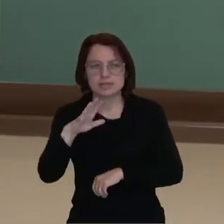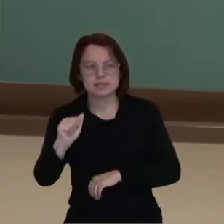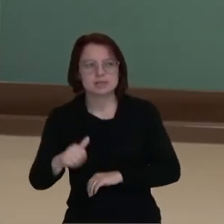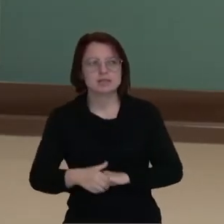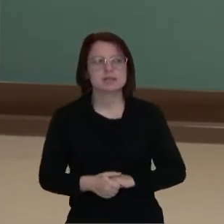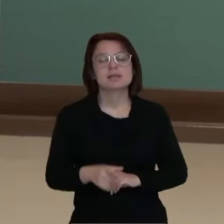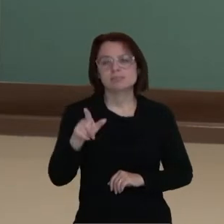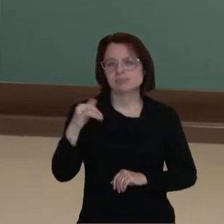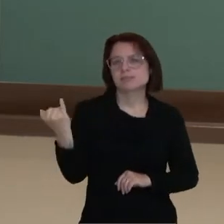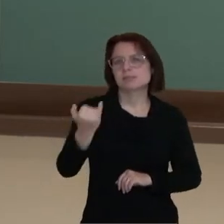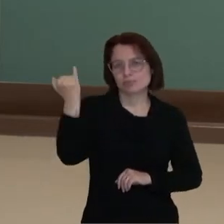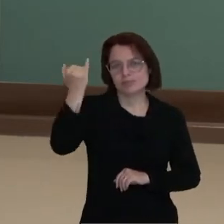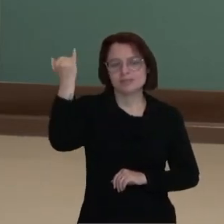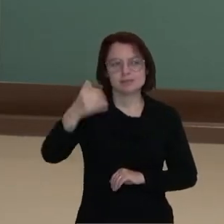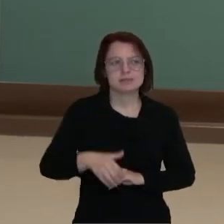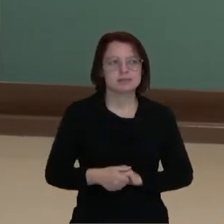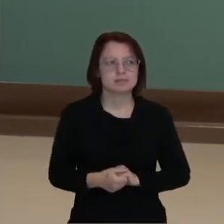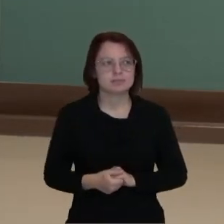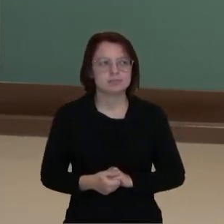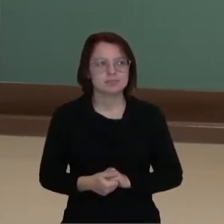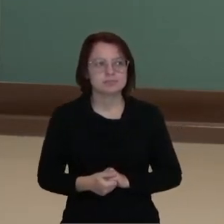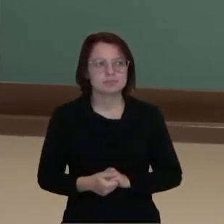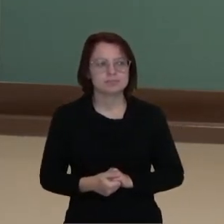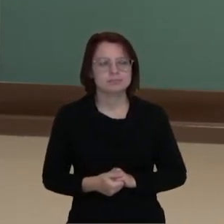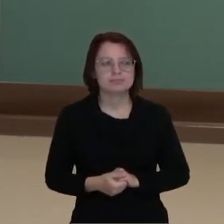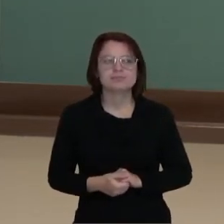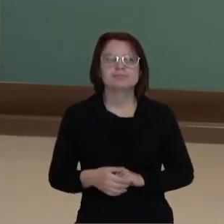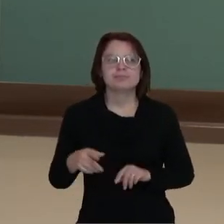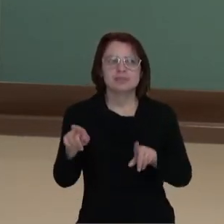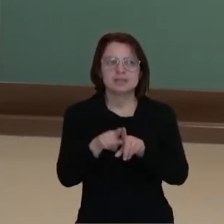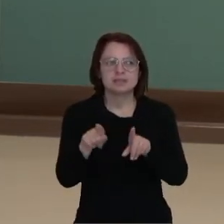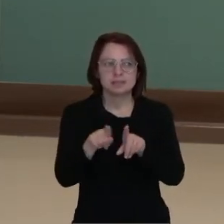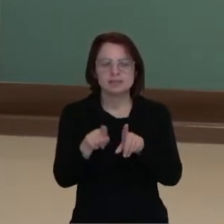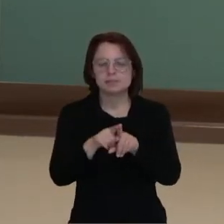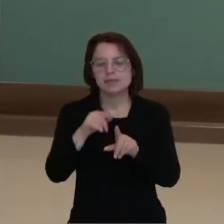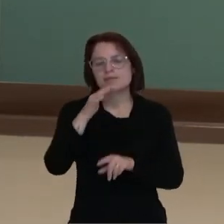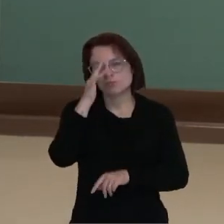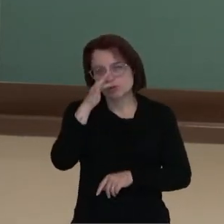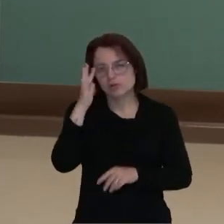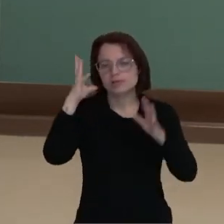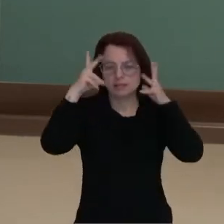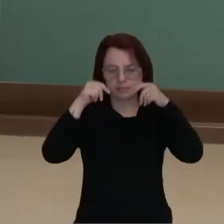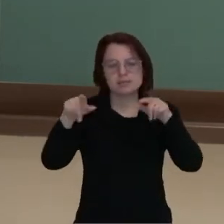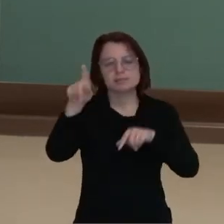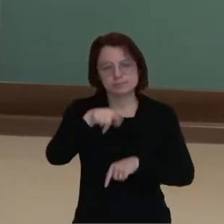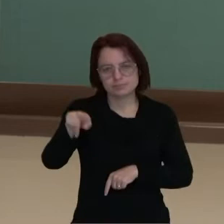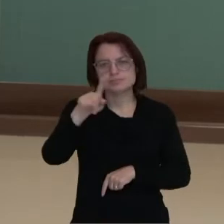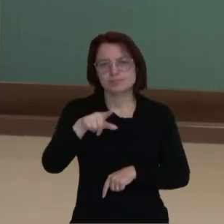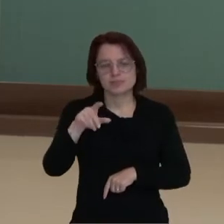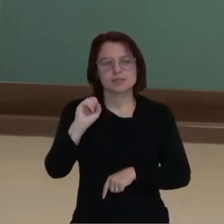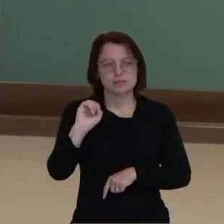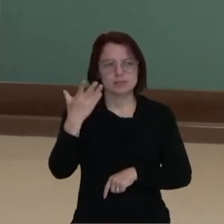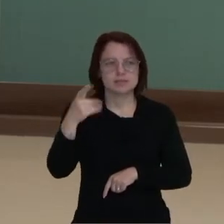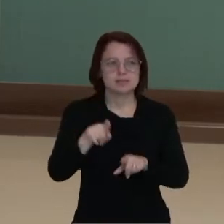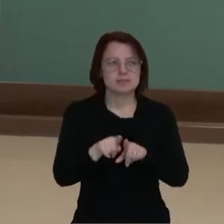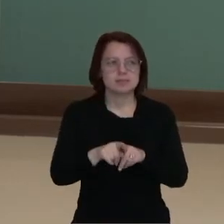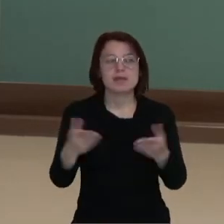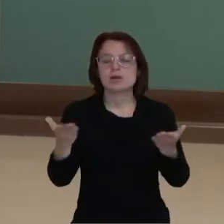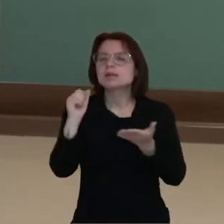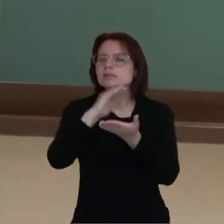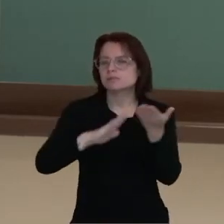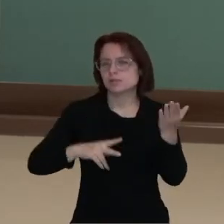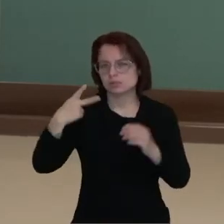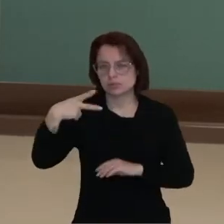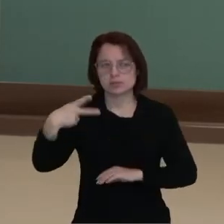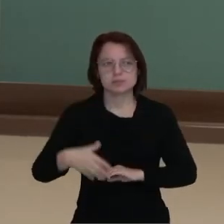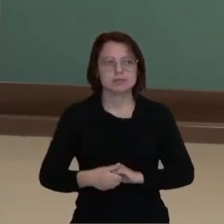ele vai ser importante nesse sentido. Também em plantas e animais também acontece essa montagem do cariótipo.